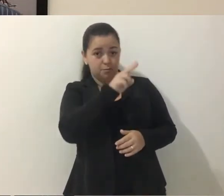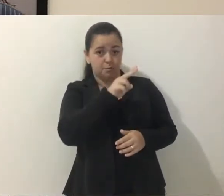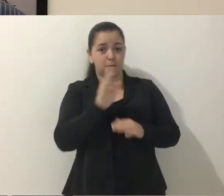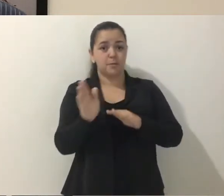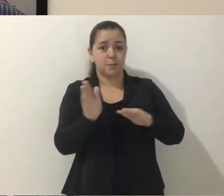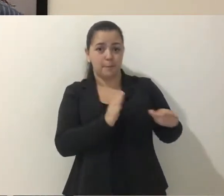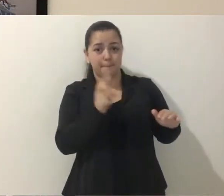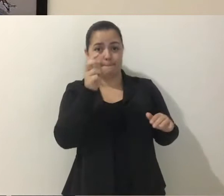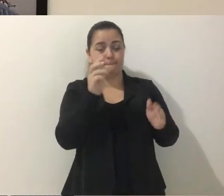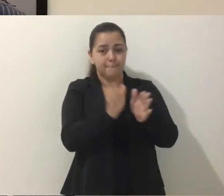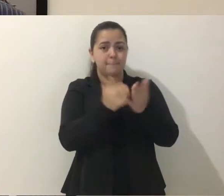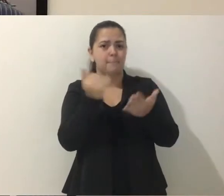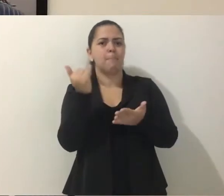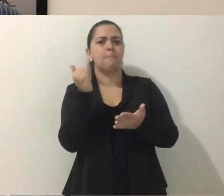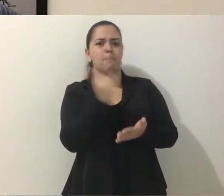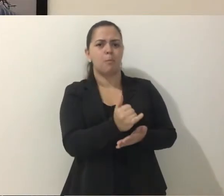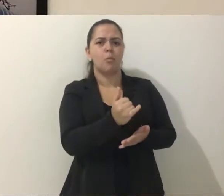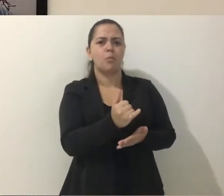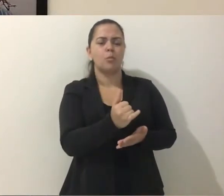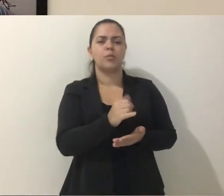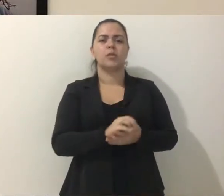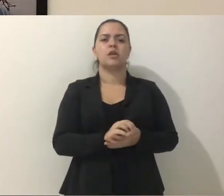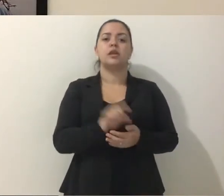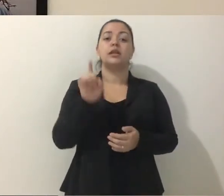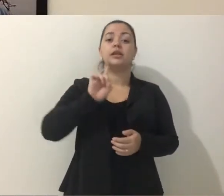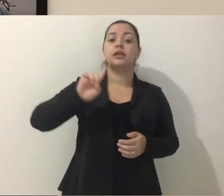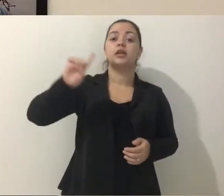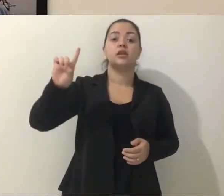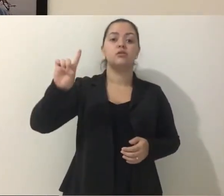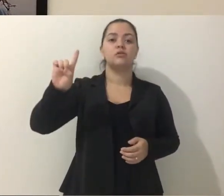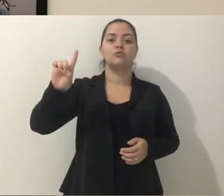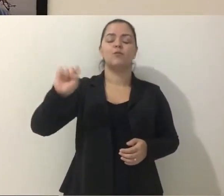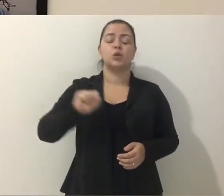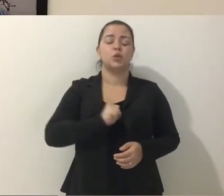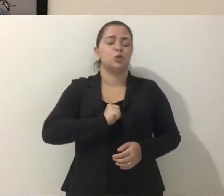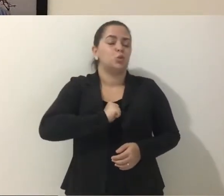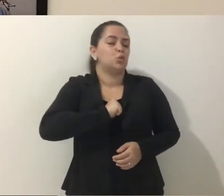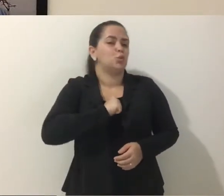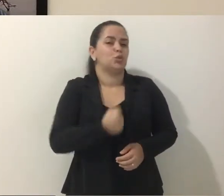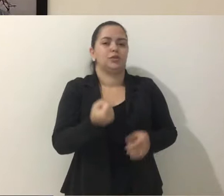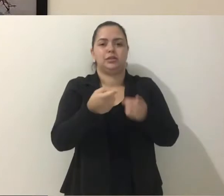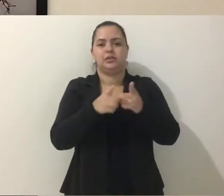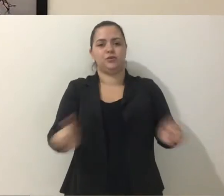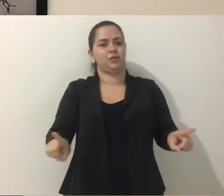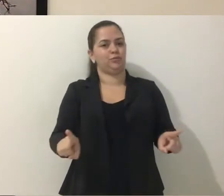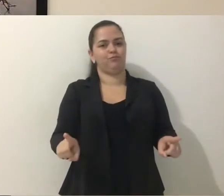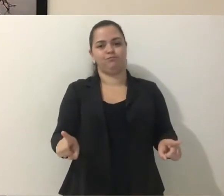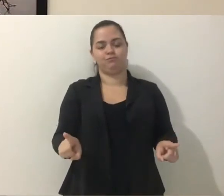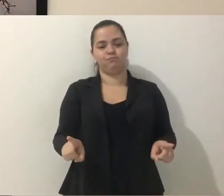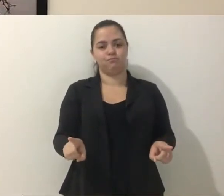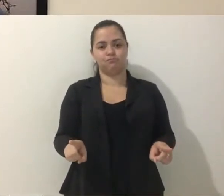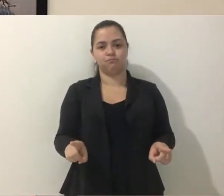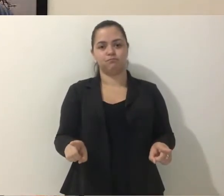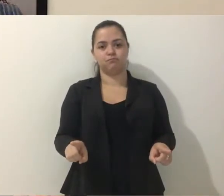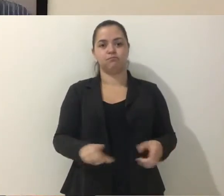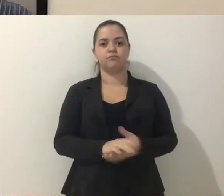2,16, que fique bem claro, Deus odeia o divórcio. Tá? Então,